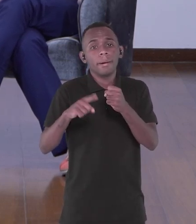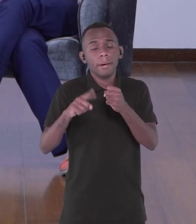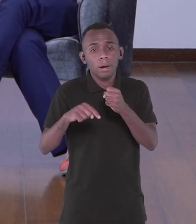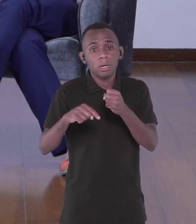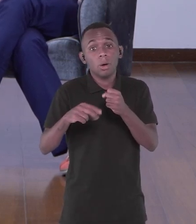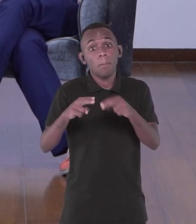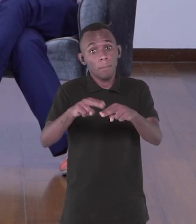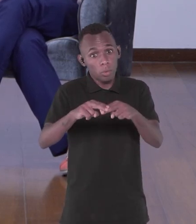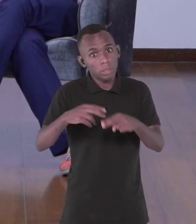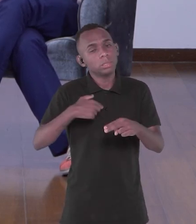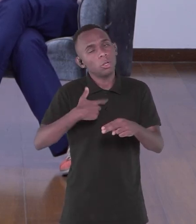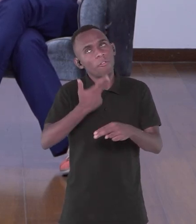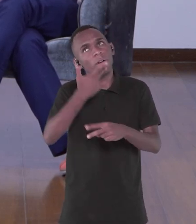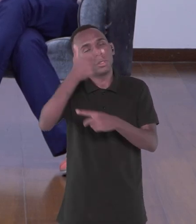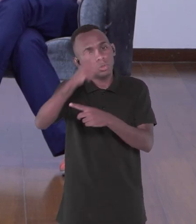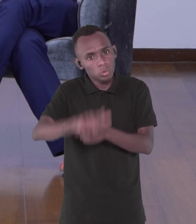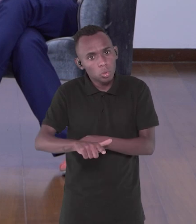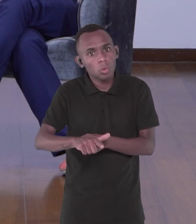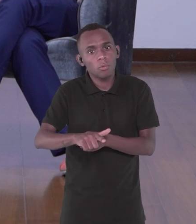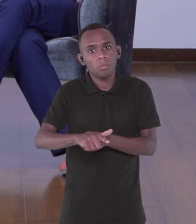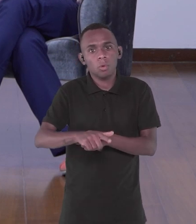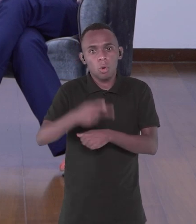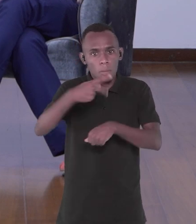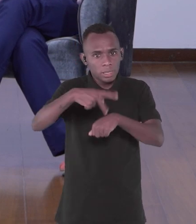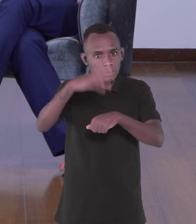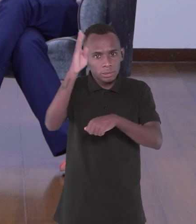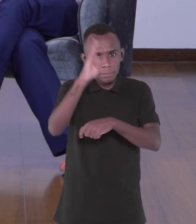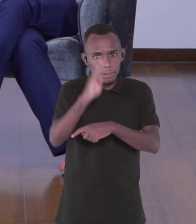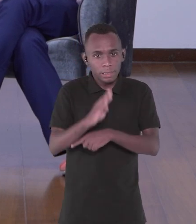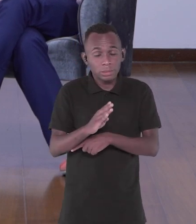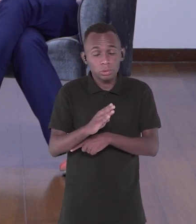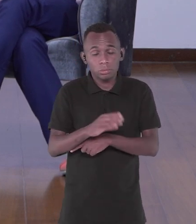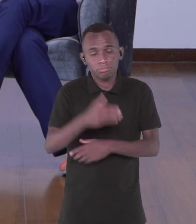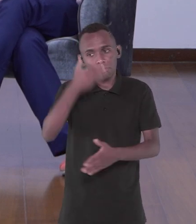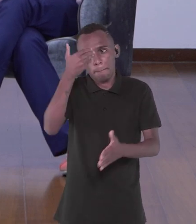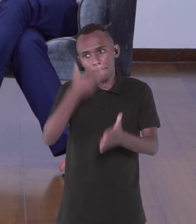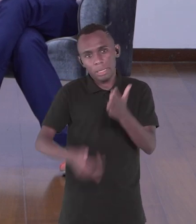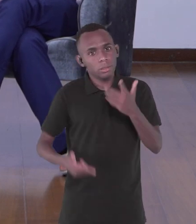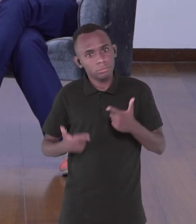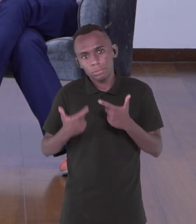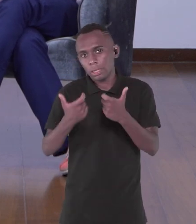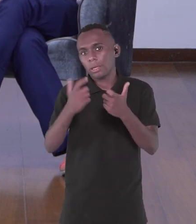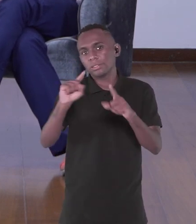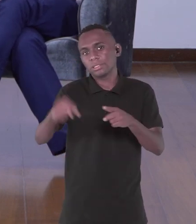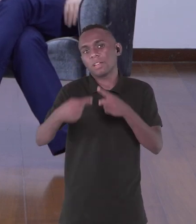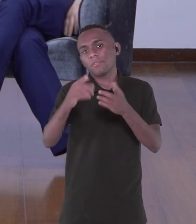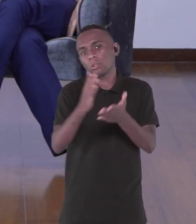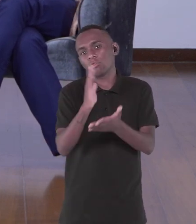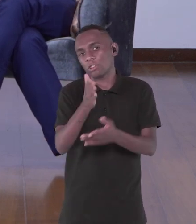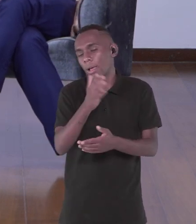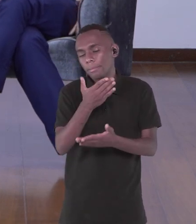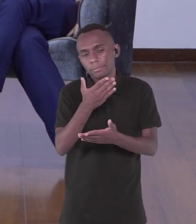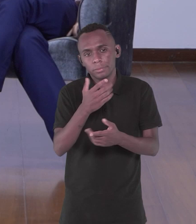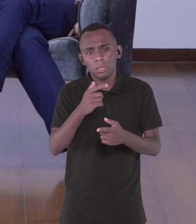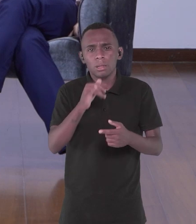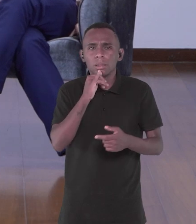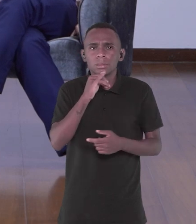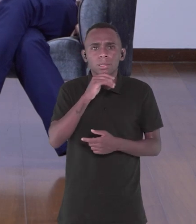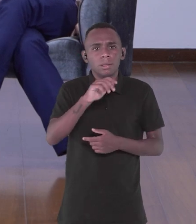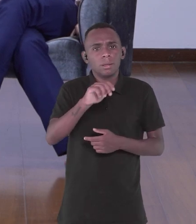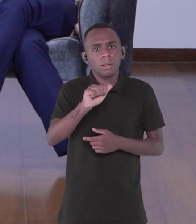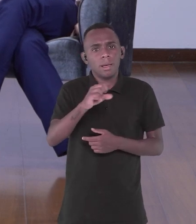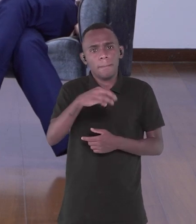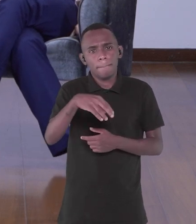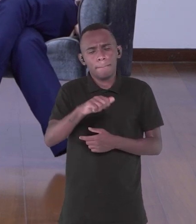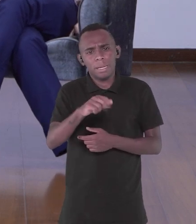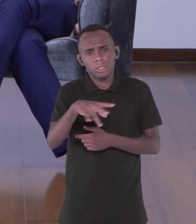e por isso que eu insisto, o Brasil já perdeu essa guerra. O Brasil, digo, país, falar, não, a Amazônia não queima porque é